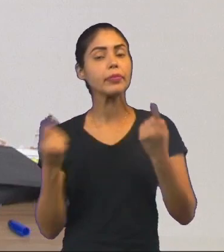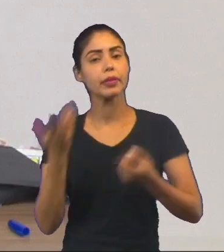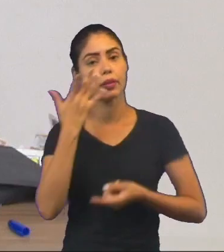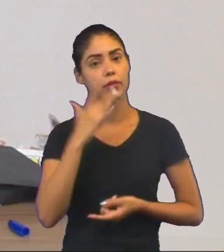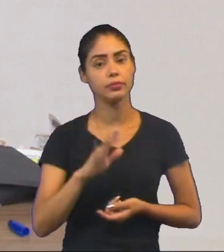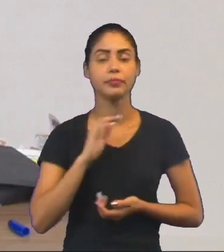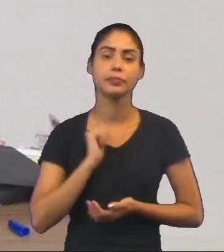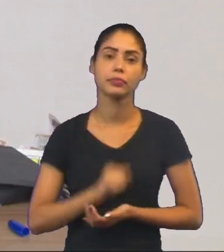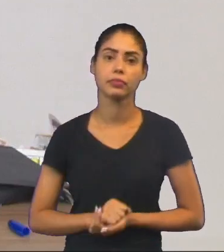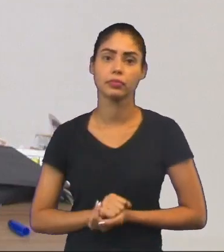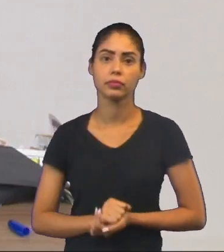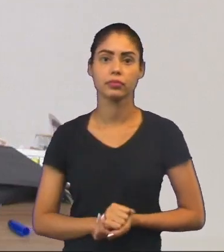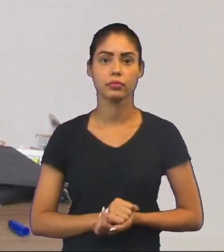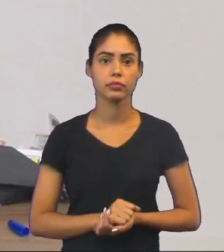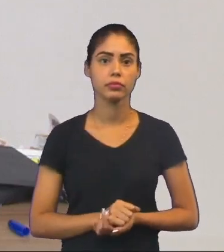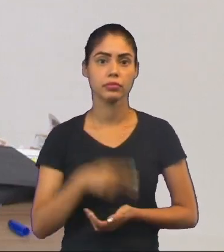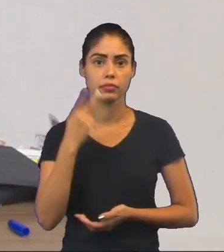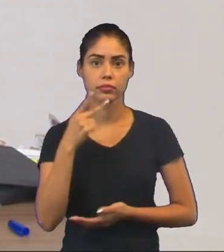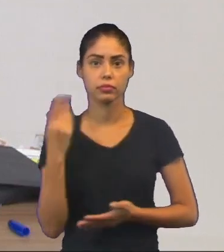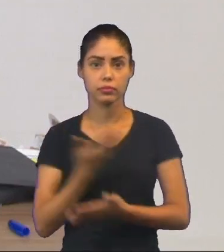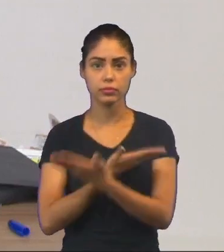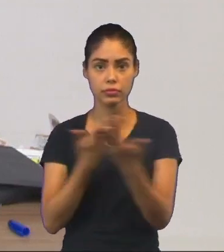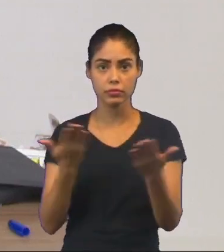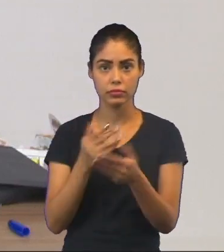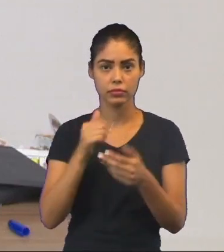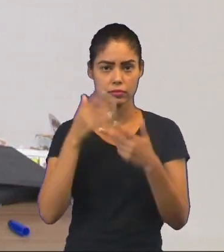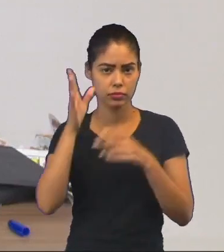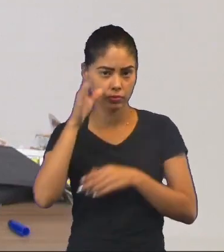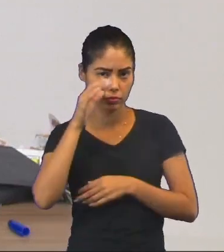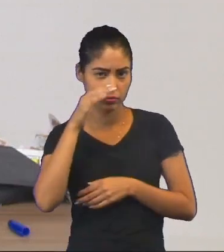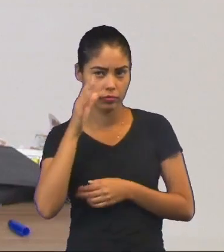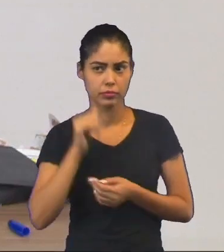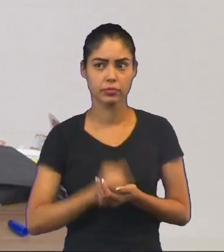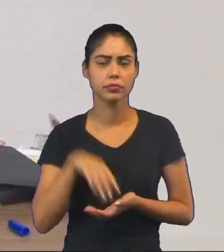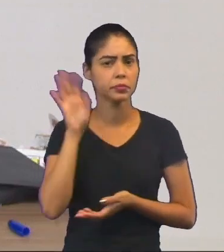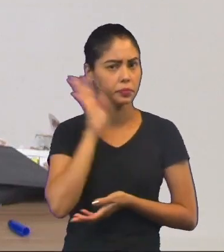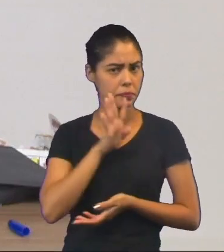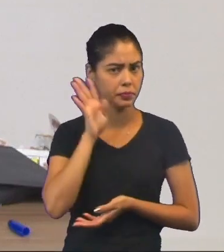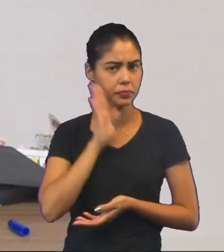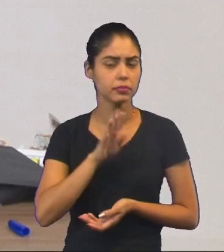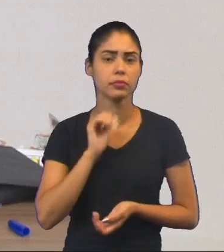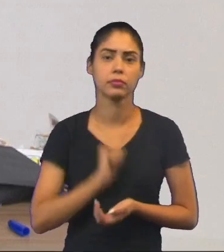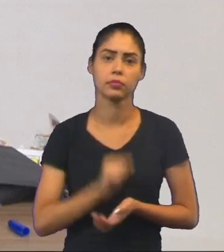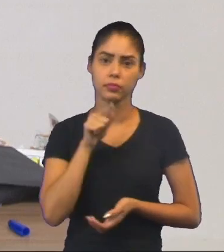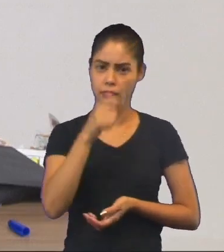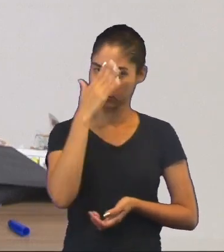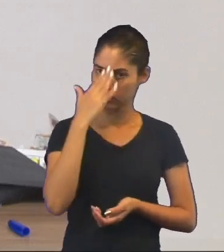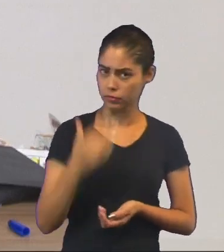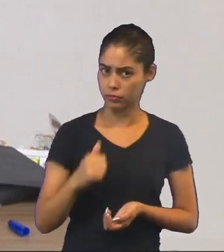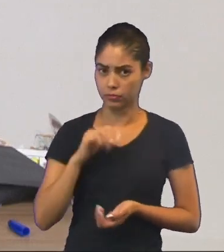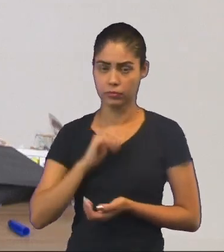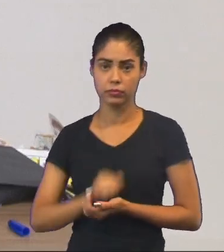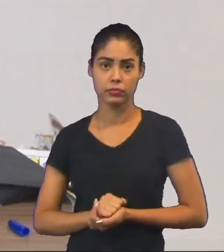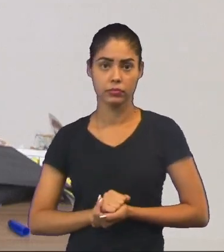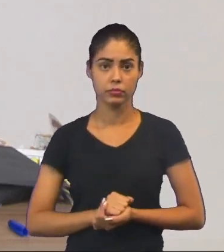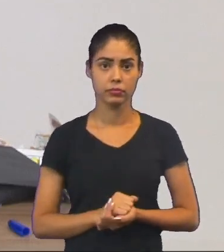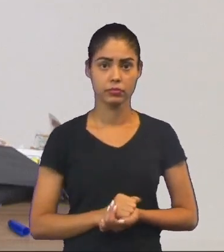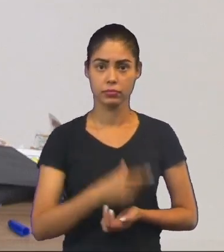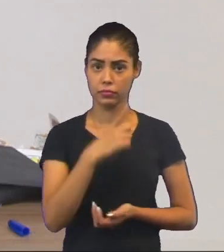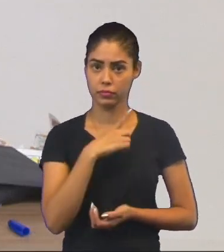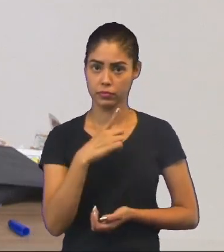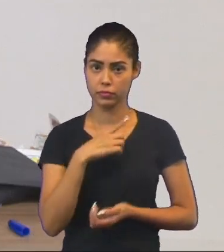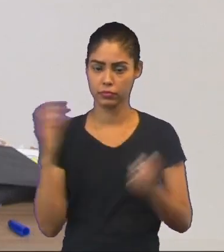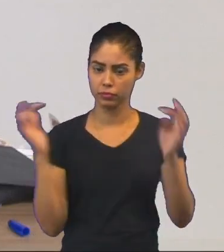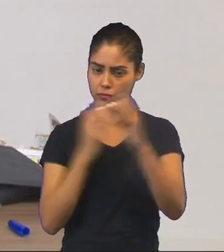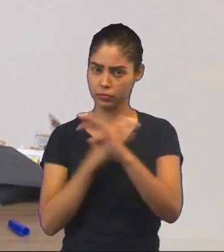Mas, crianças, vou falar para vocês uma curiosidade bem interessante. Você sabia que existe